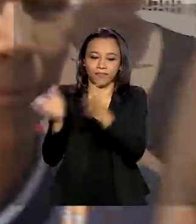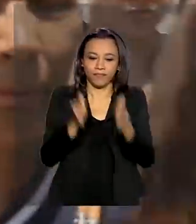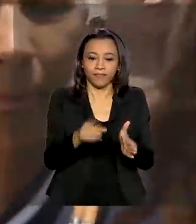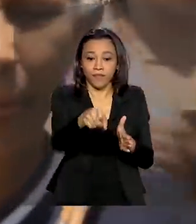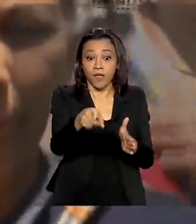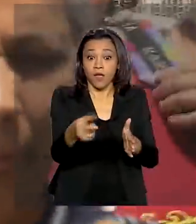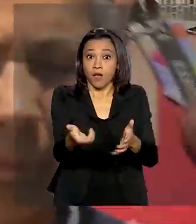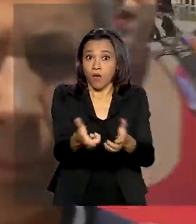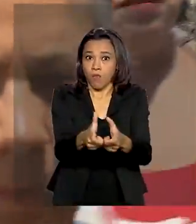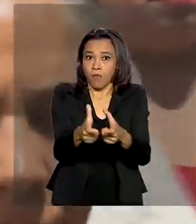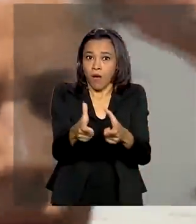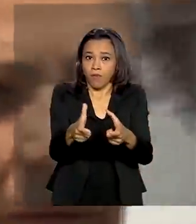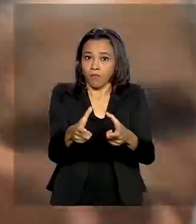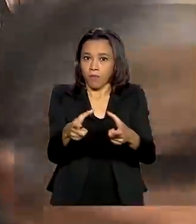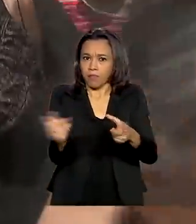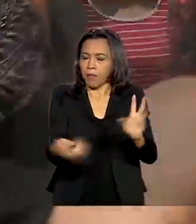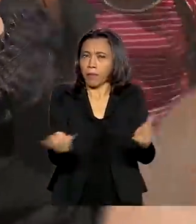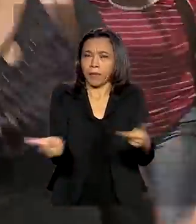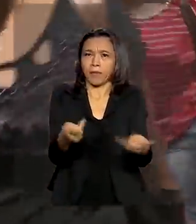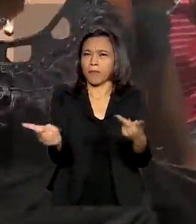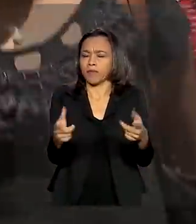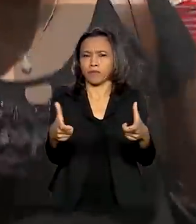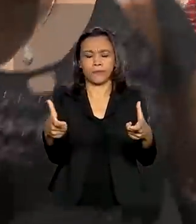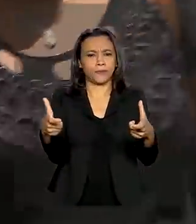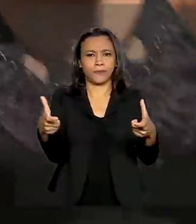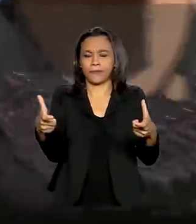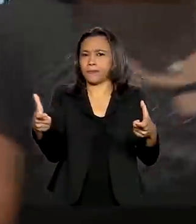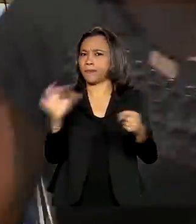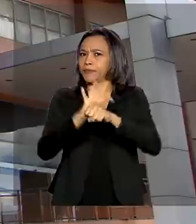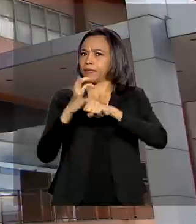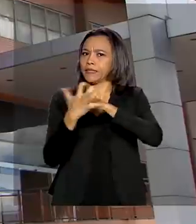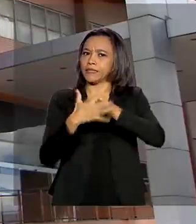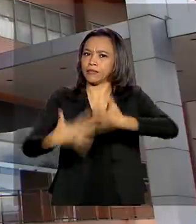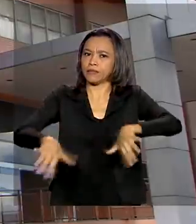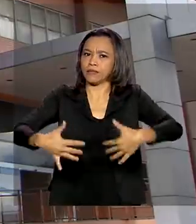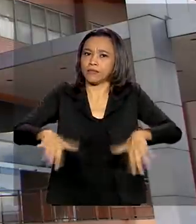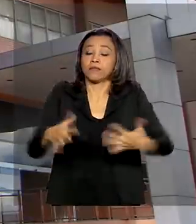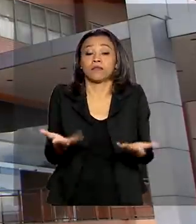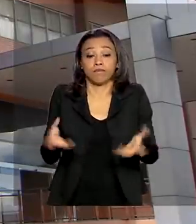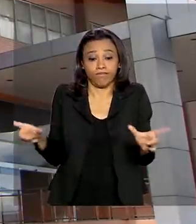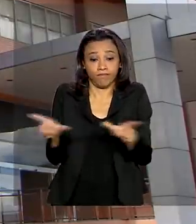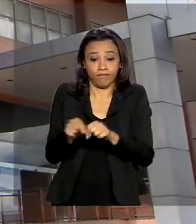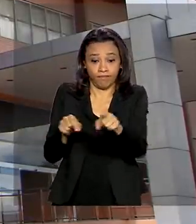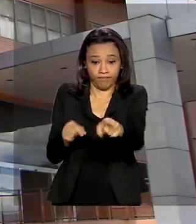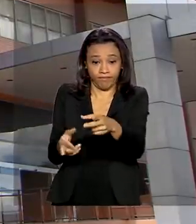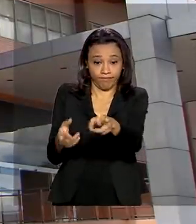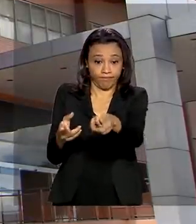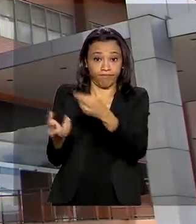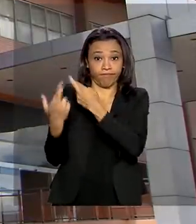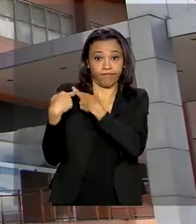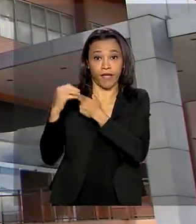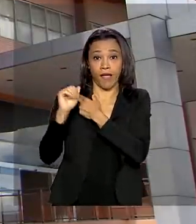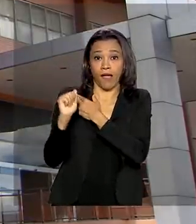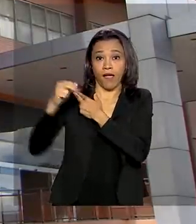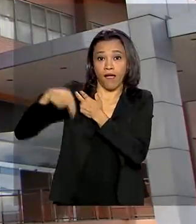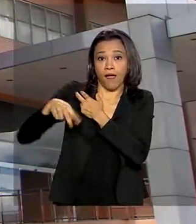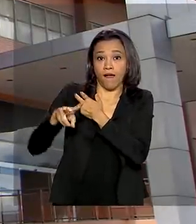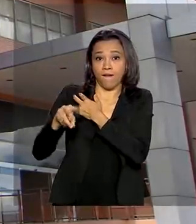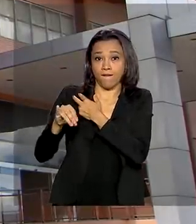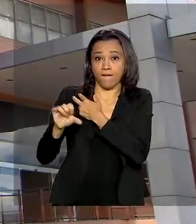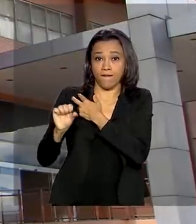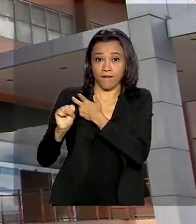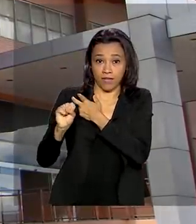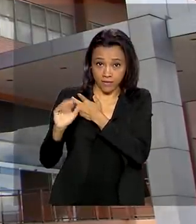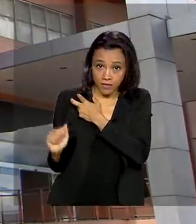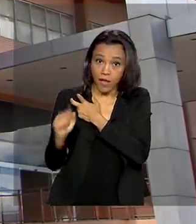de crescimento de casos suspeitos do novo coronavírus, a Agência Nacional de Vigilância Sanitária decidiu dar